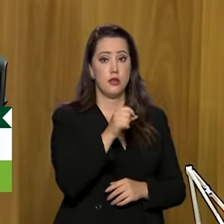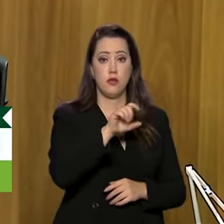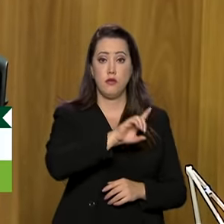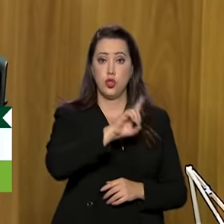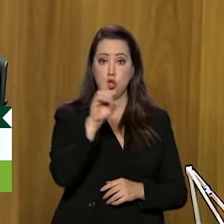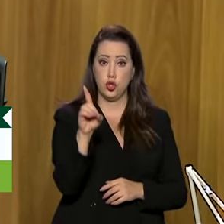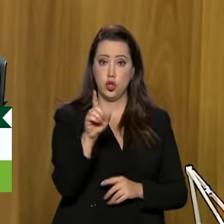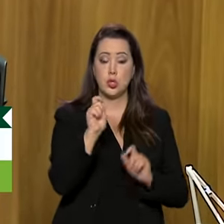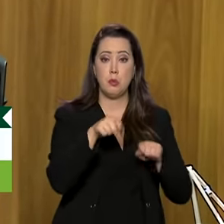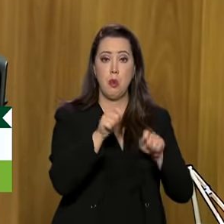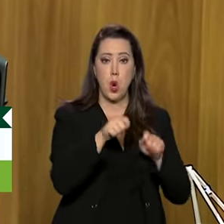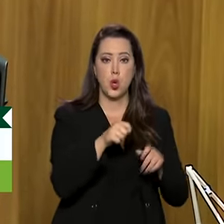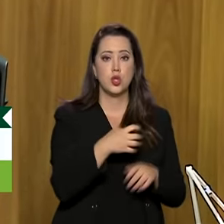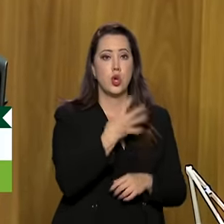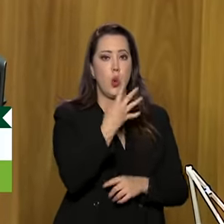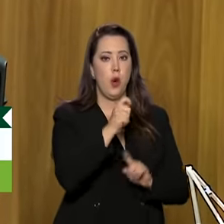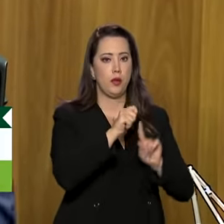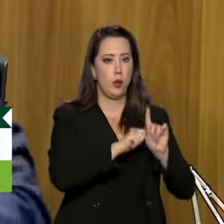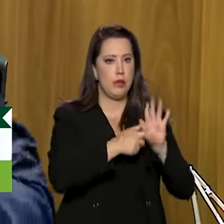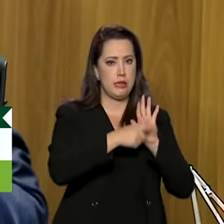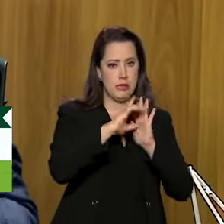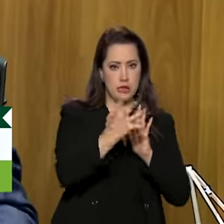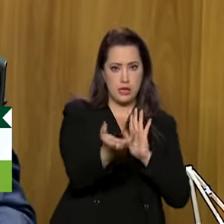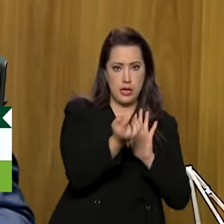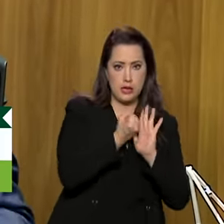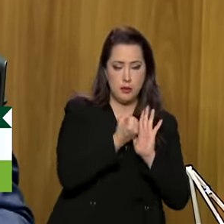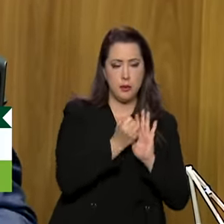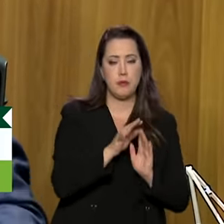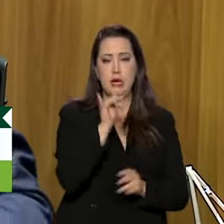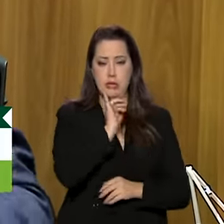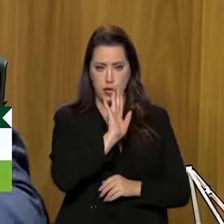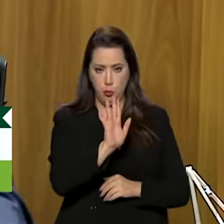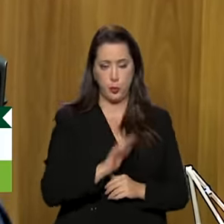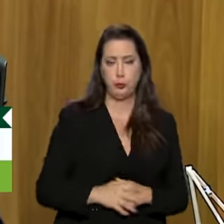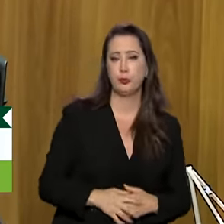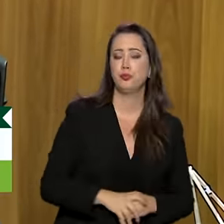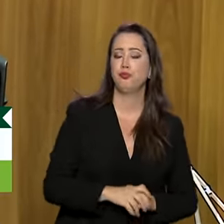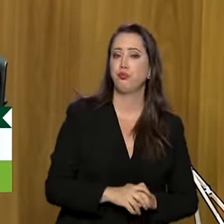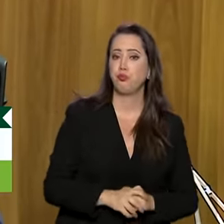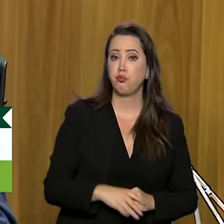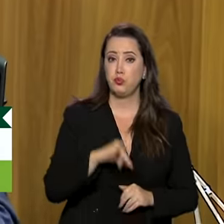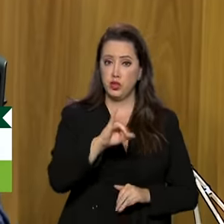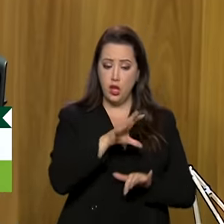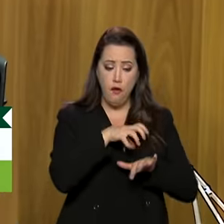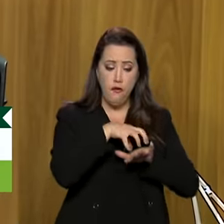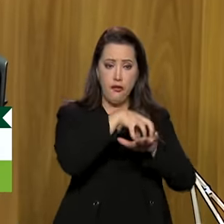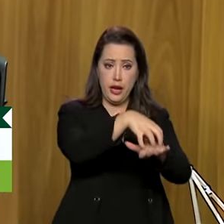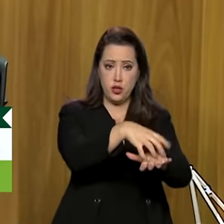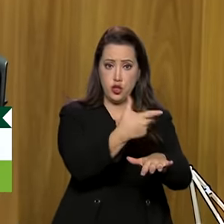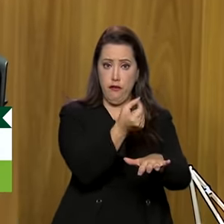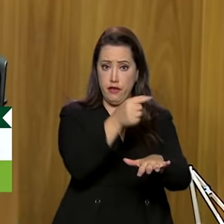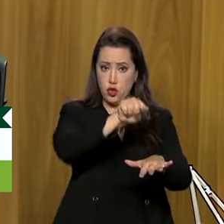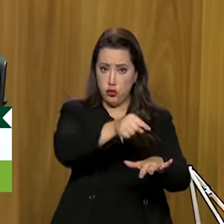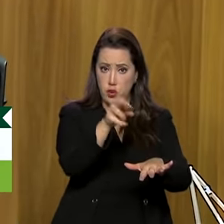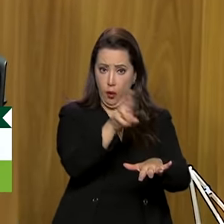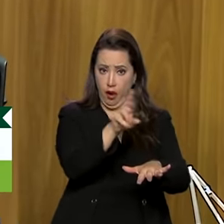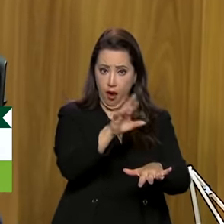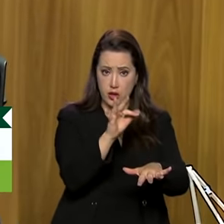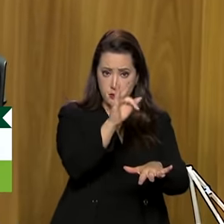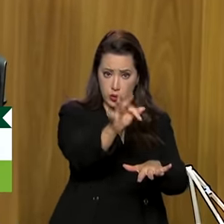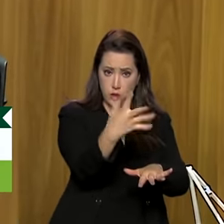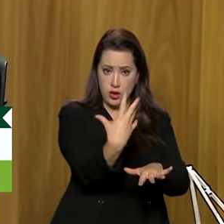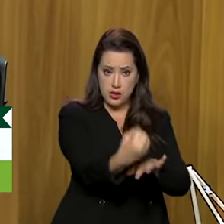ou seja ou em até 4 meses é um exemplo muito claro se você vai ter um frete de 20 mil reais